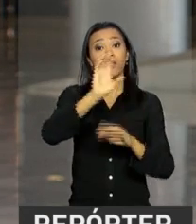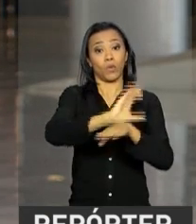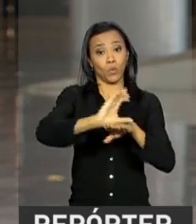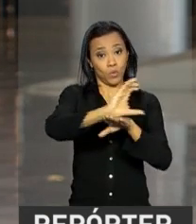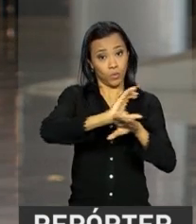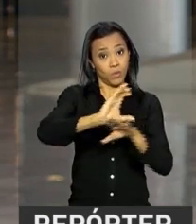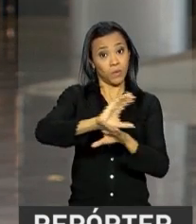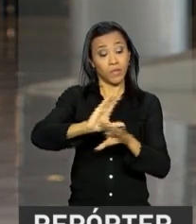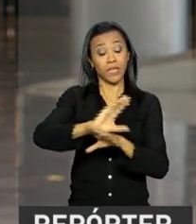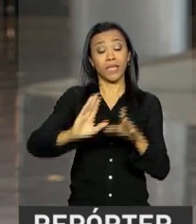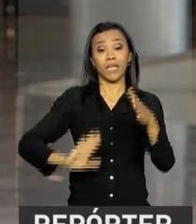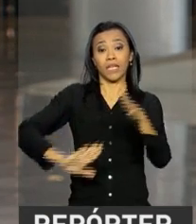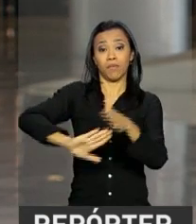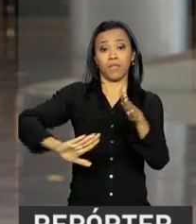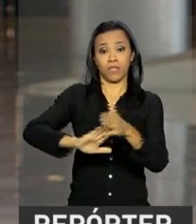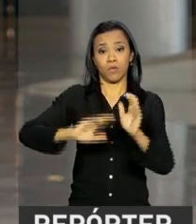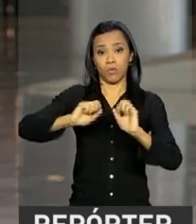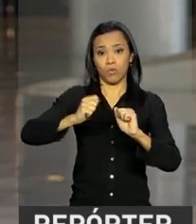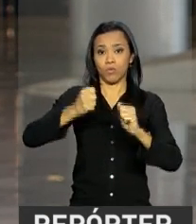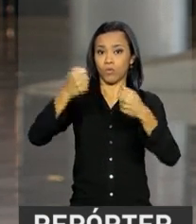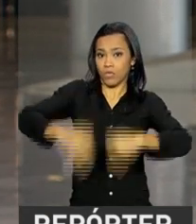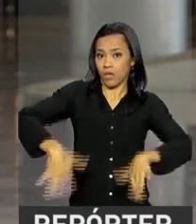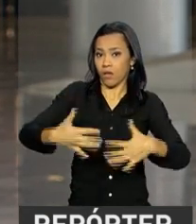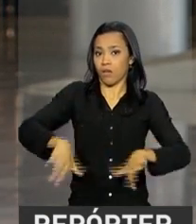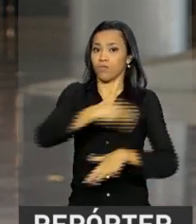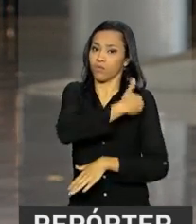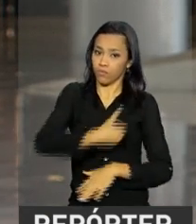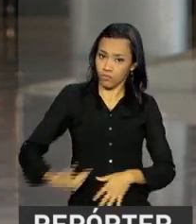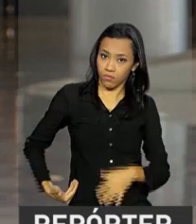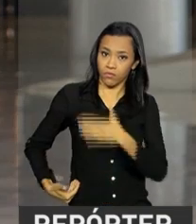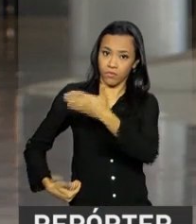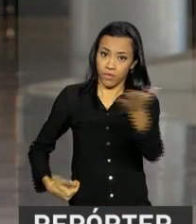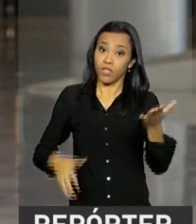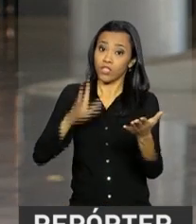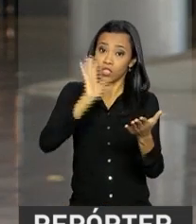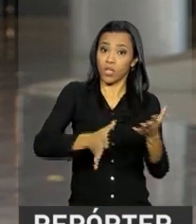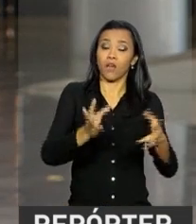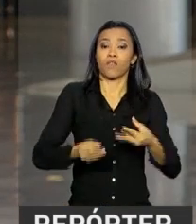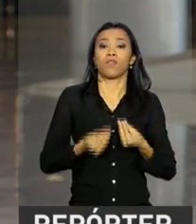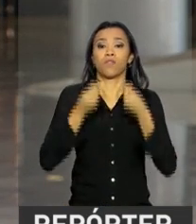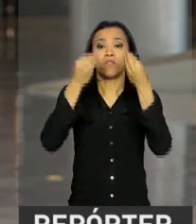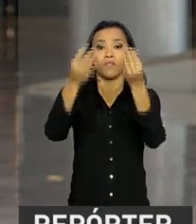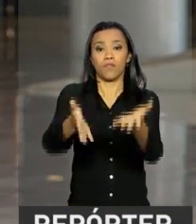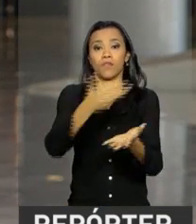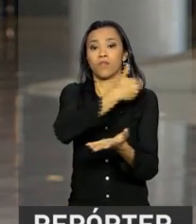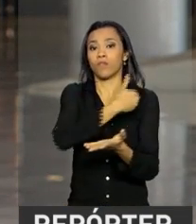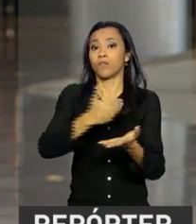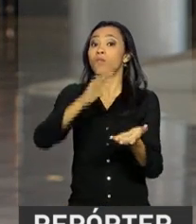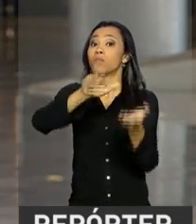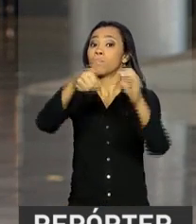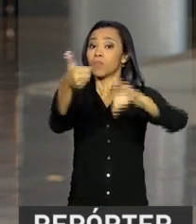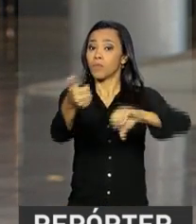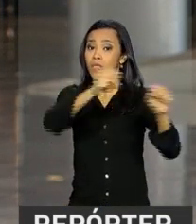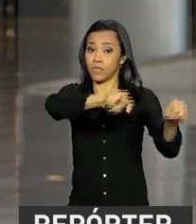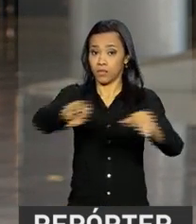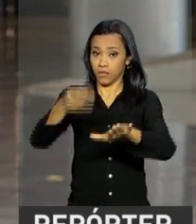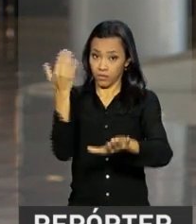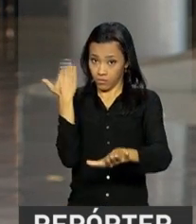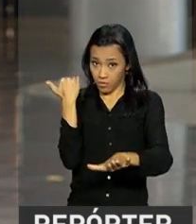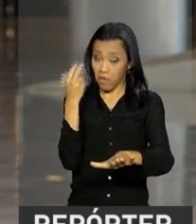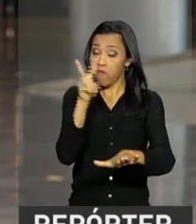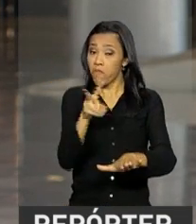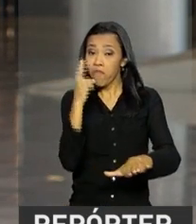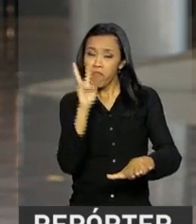limitação dos gastos públicos. Essa proposta, a gente lembra, foi enviada pelo governo federal ao Congresso Nacional na semana passada. Vamos